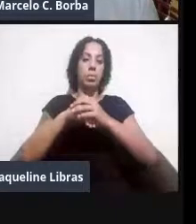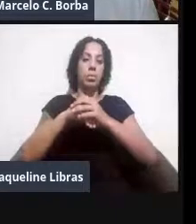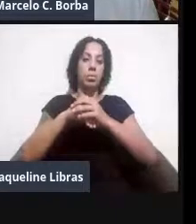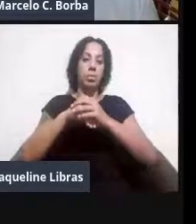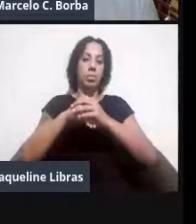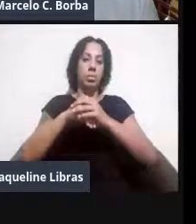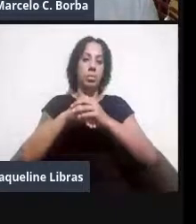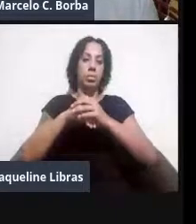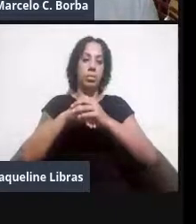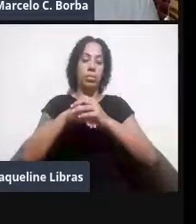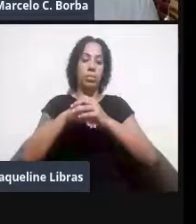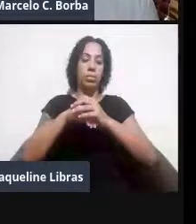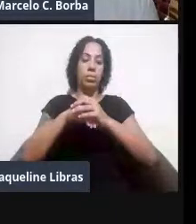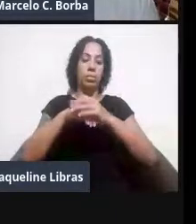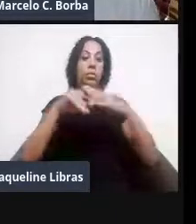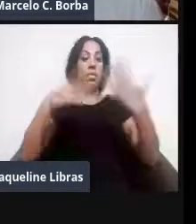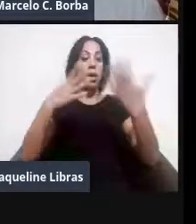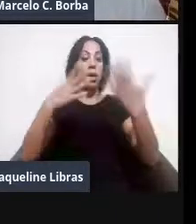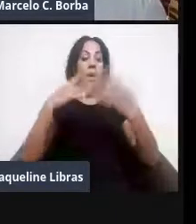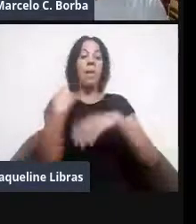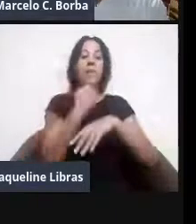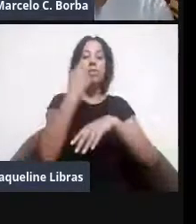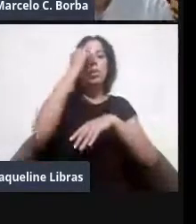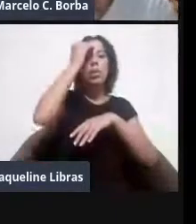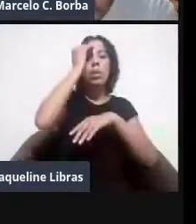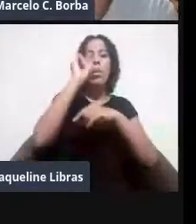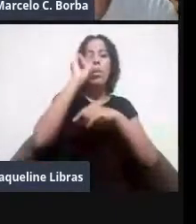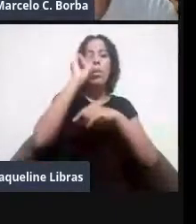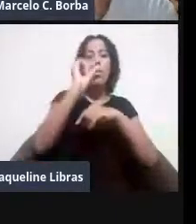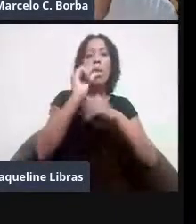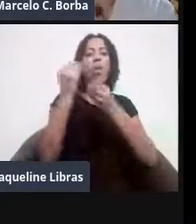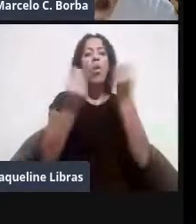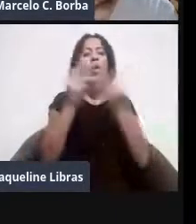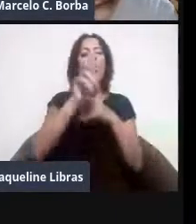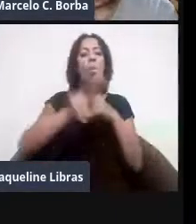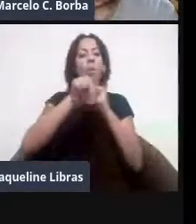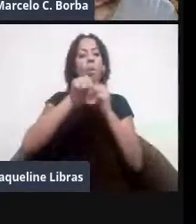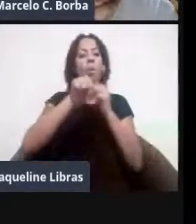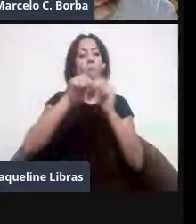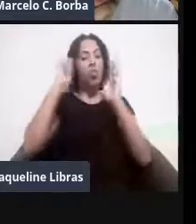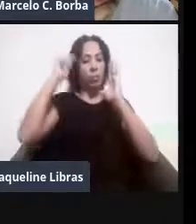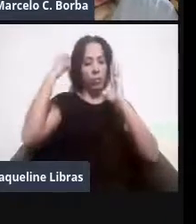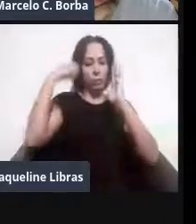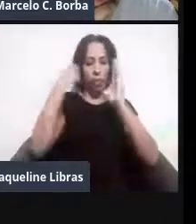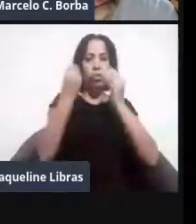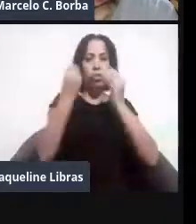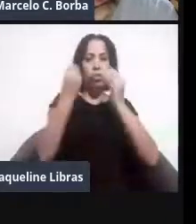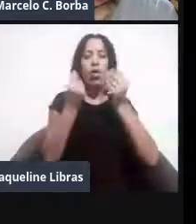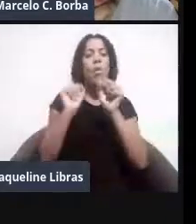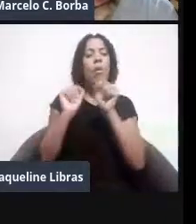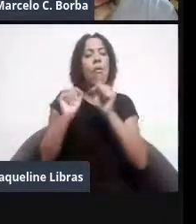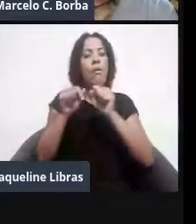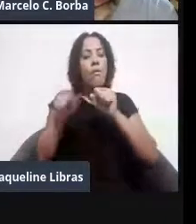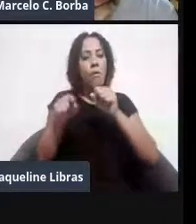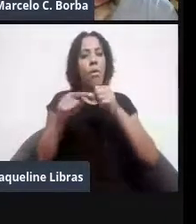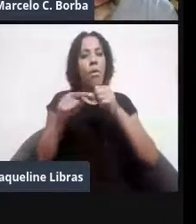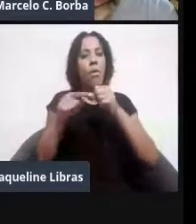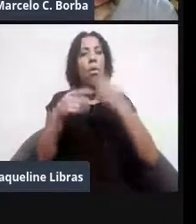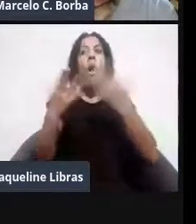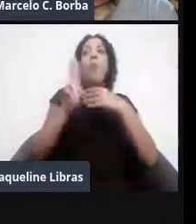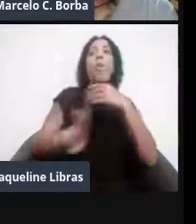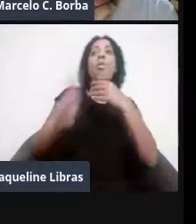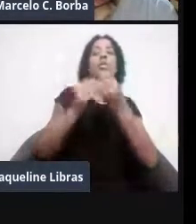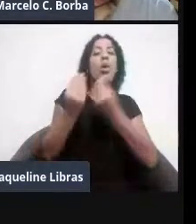Bom, só para entender um pouco como que o uso de vídeo tem sido feito, né? Qual o uso que nós temos